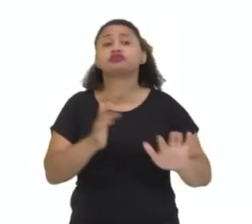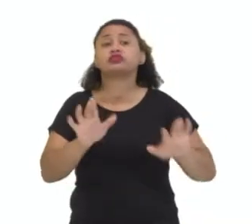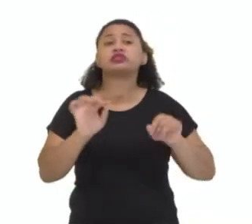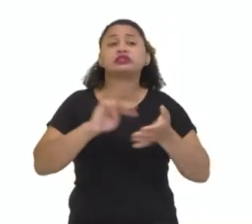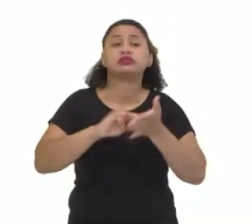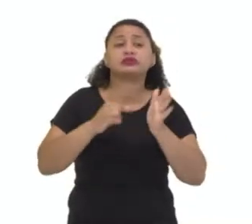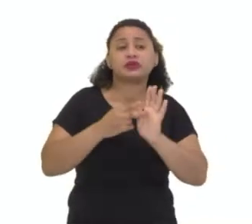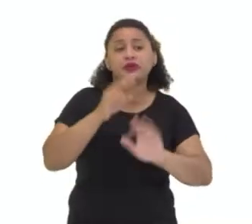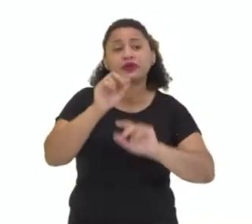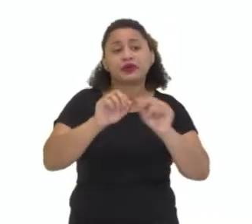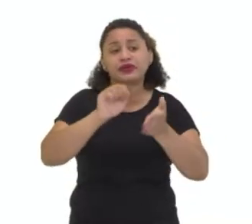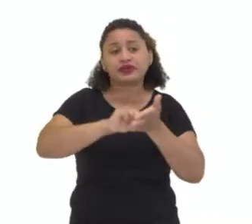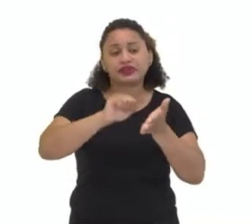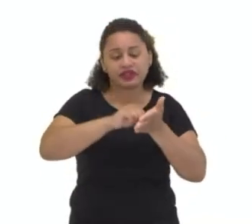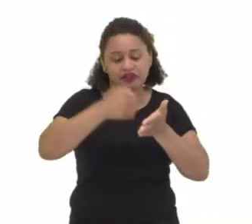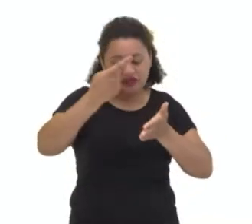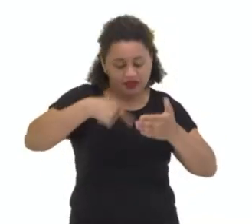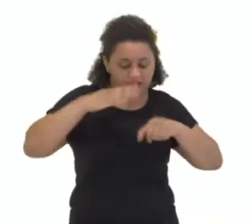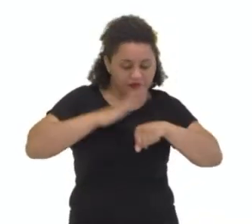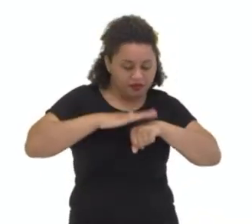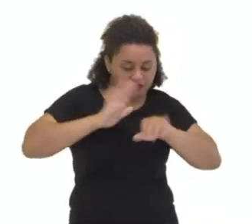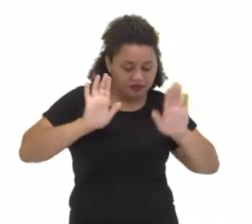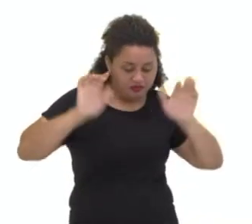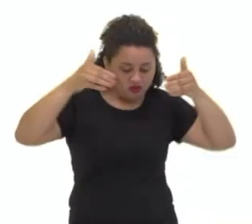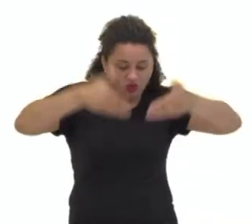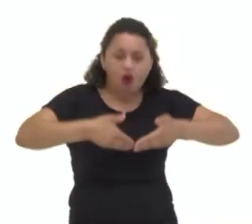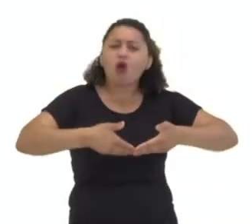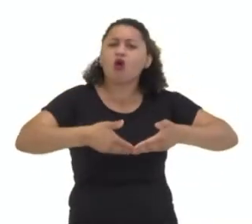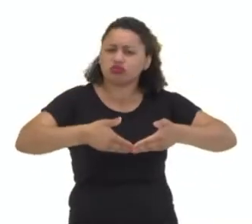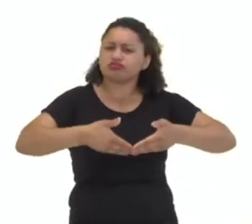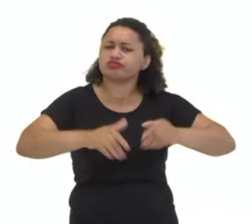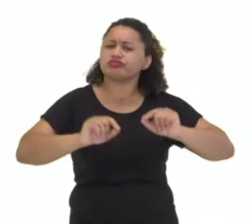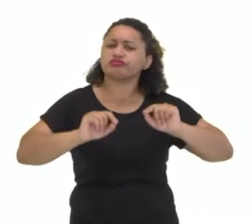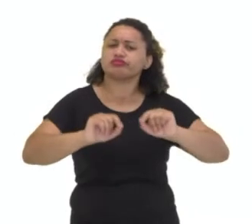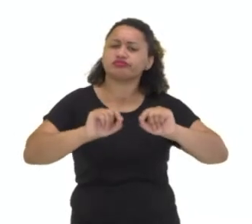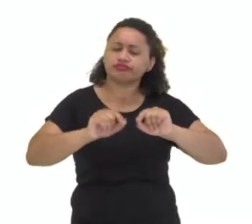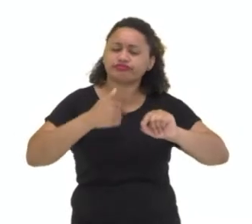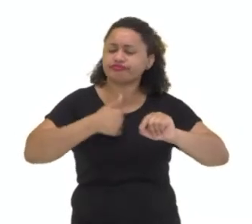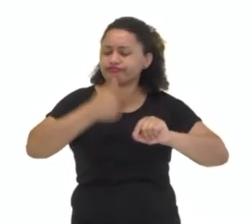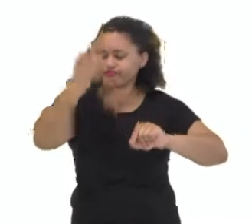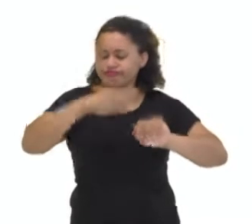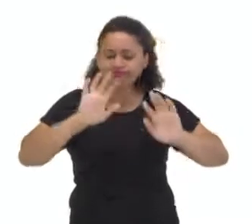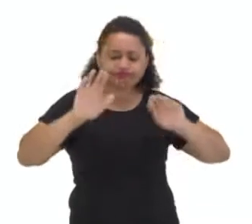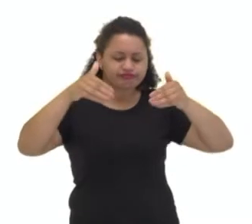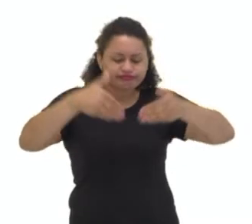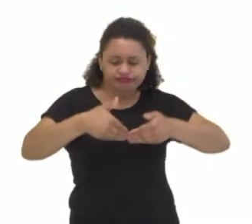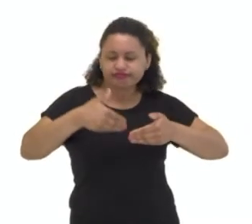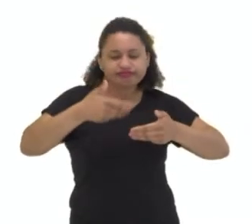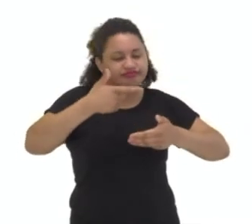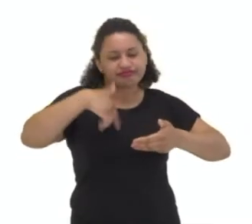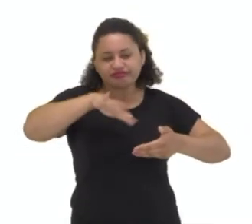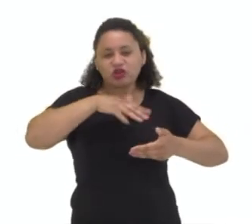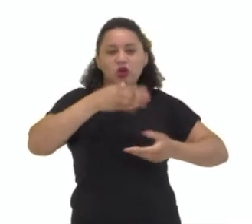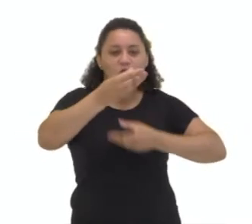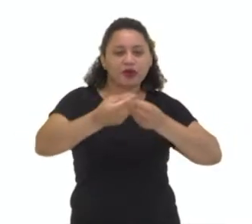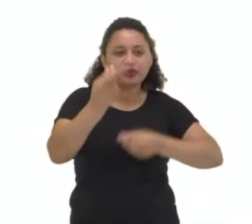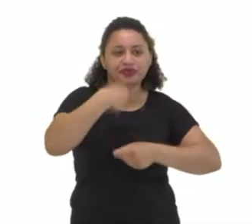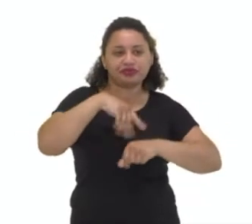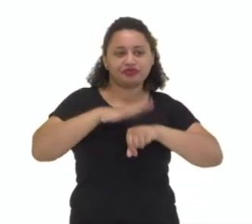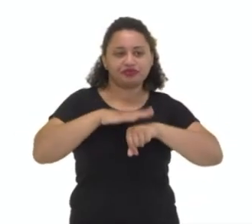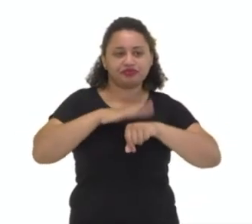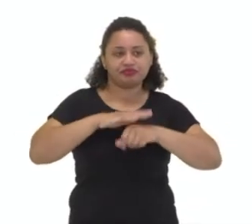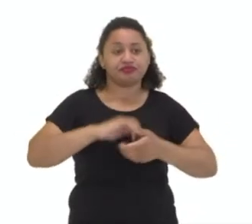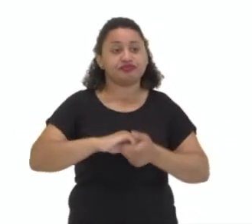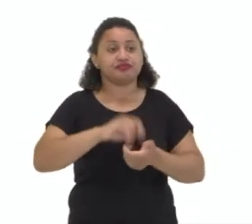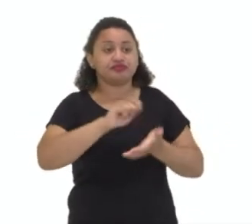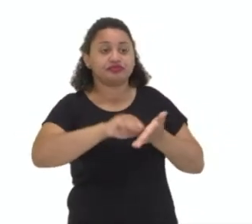em torno de si próprio, do próprio umbigo, da própria alminha, do próprio mundinho interior. Escrever nada tem